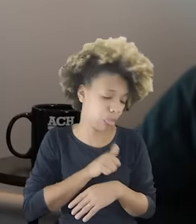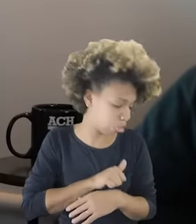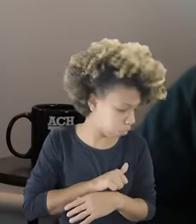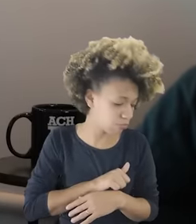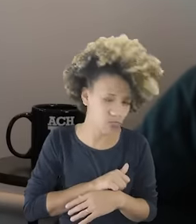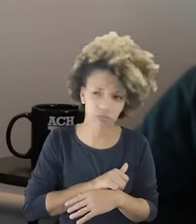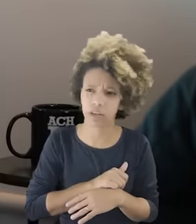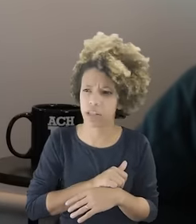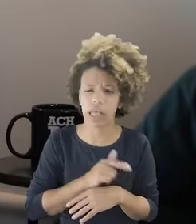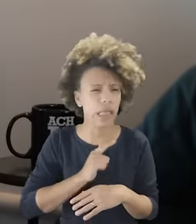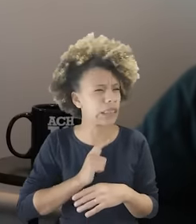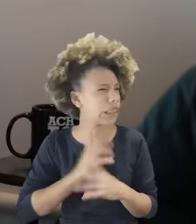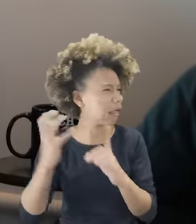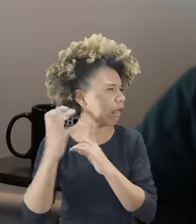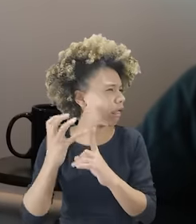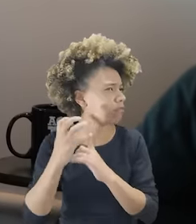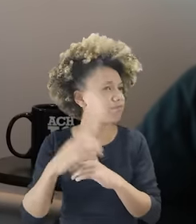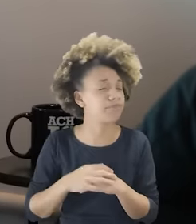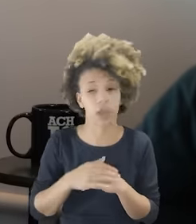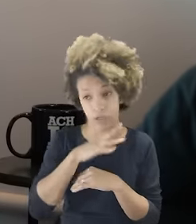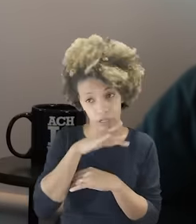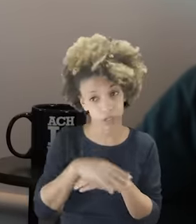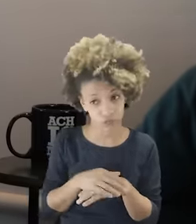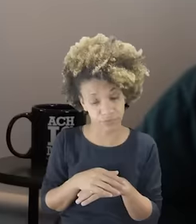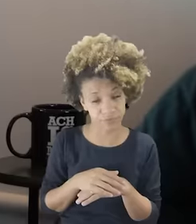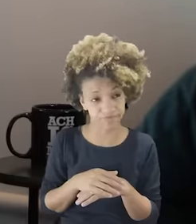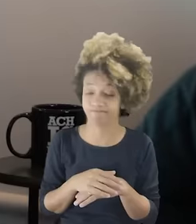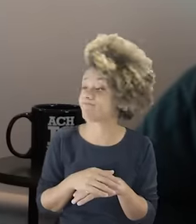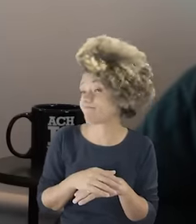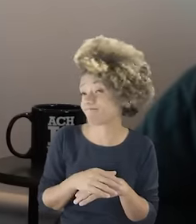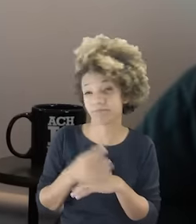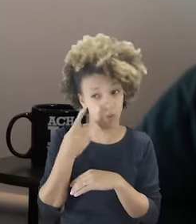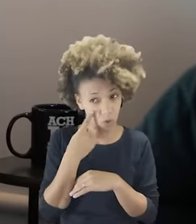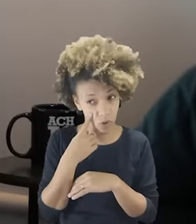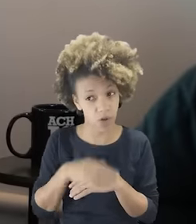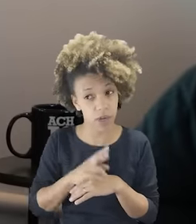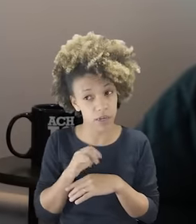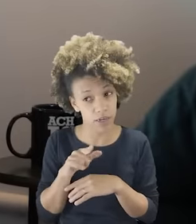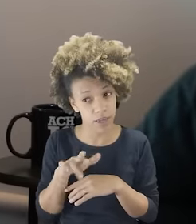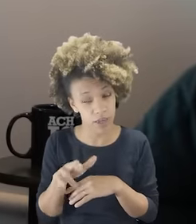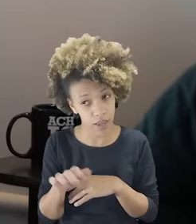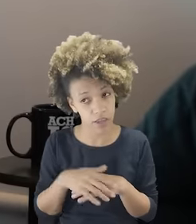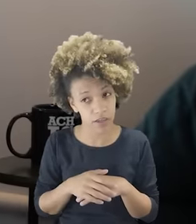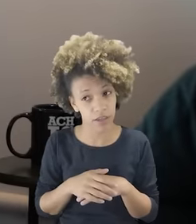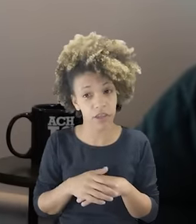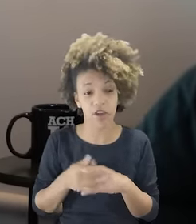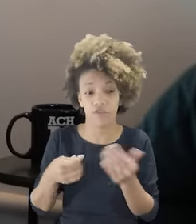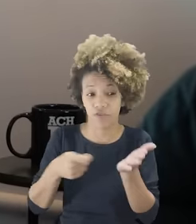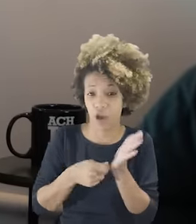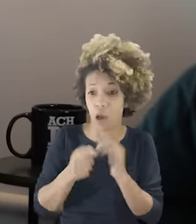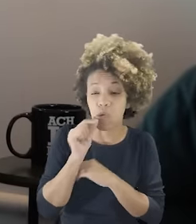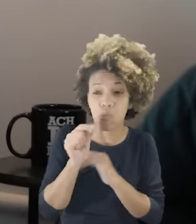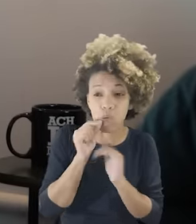Será que tem muito olho gordo em cima de mim negativa aí eu falei para ela olha só Raniele fuma pen drive o dia inteiro